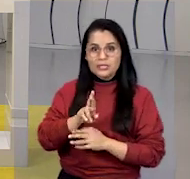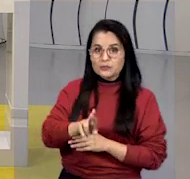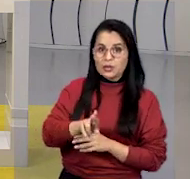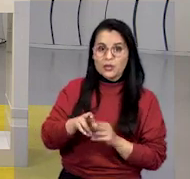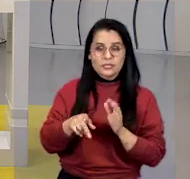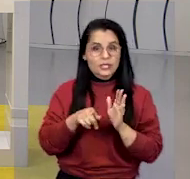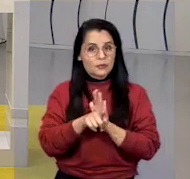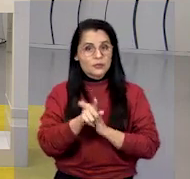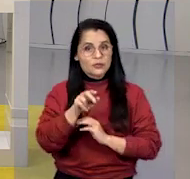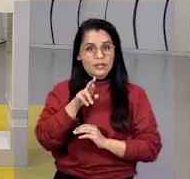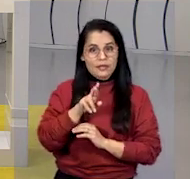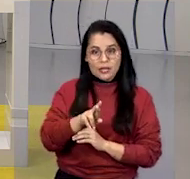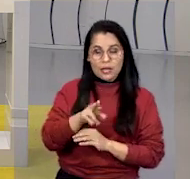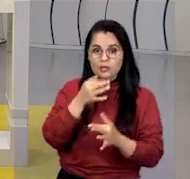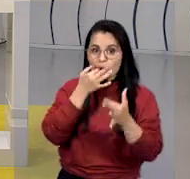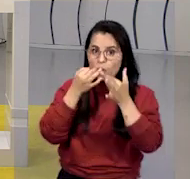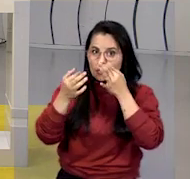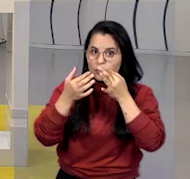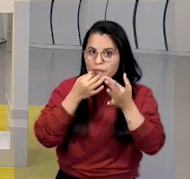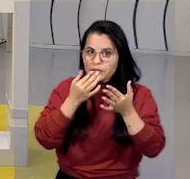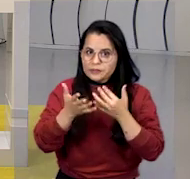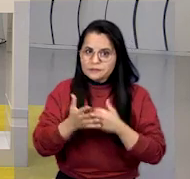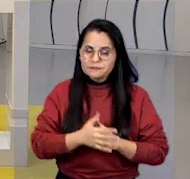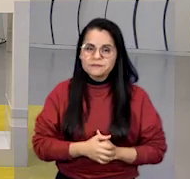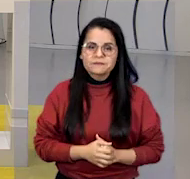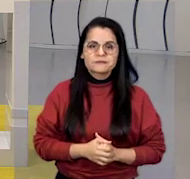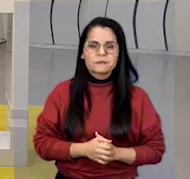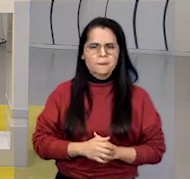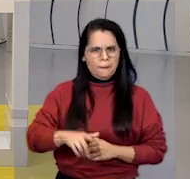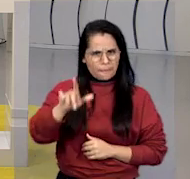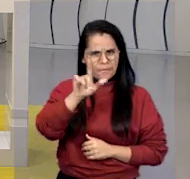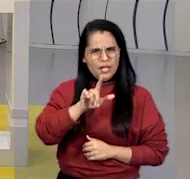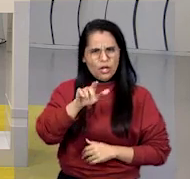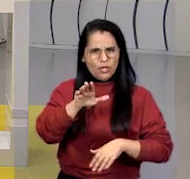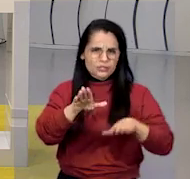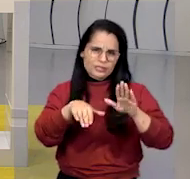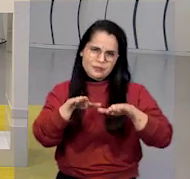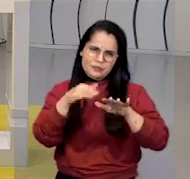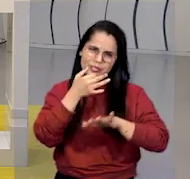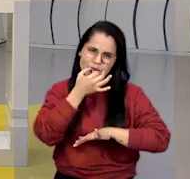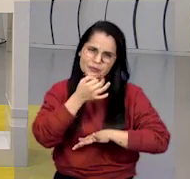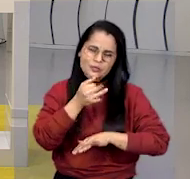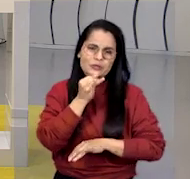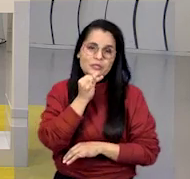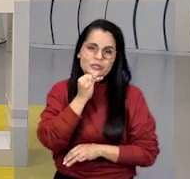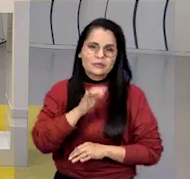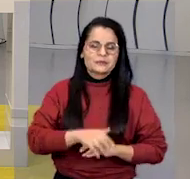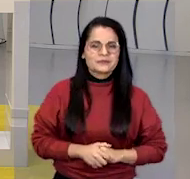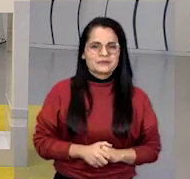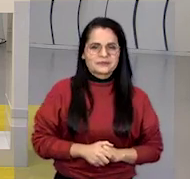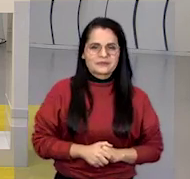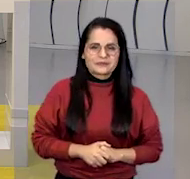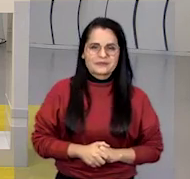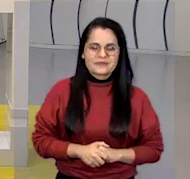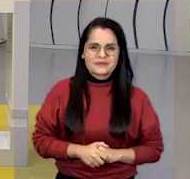São opiniões. Você vai falando e ele vai dizendo também. Claro que isso não é um artigo de opinião. Estou dando só um exemplo, né?